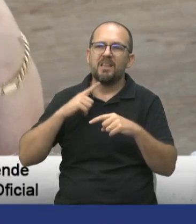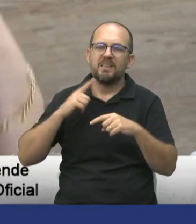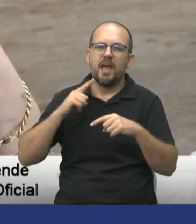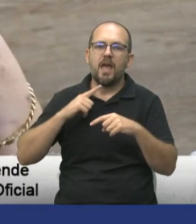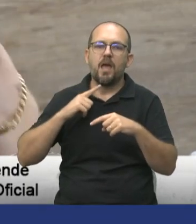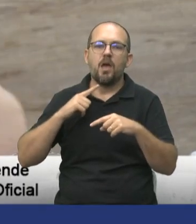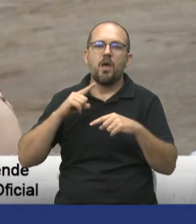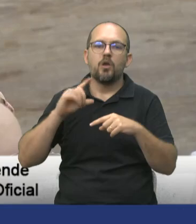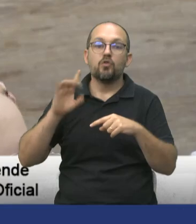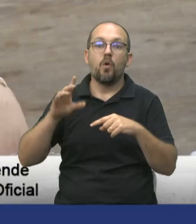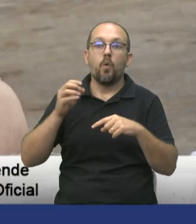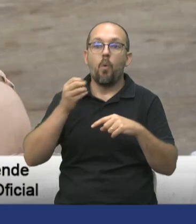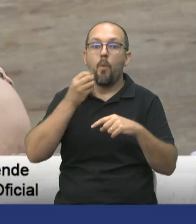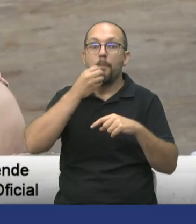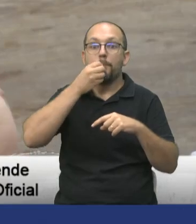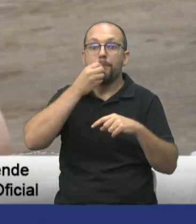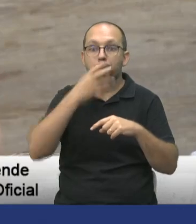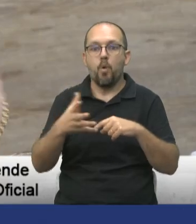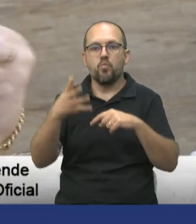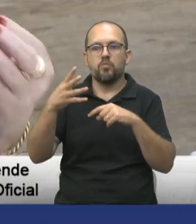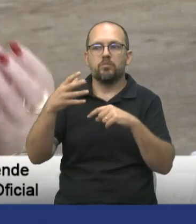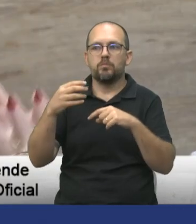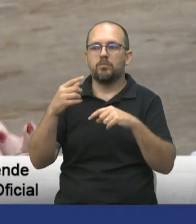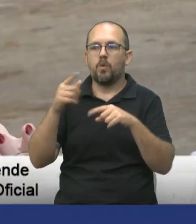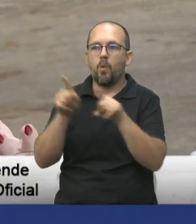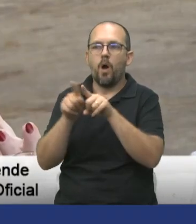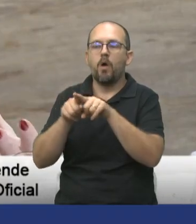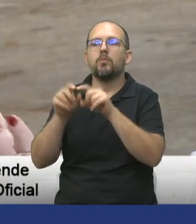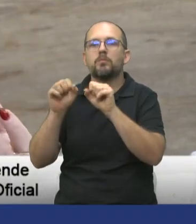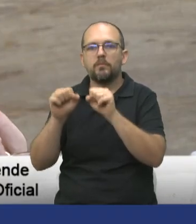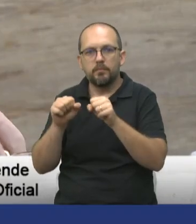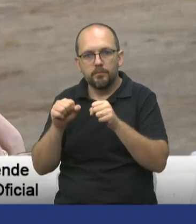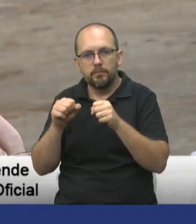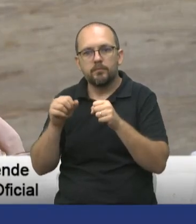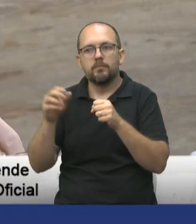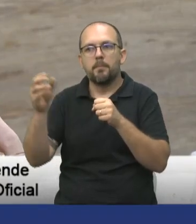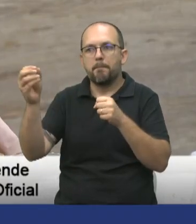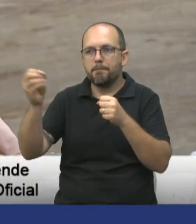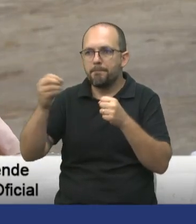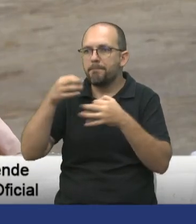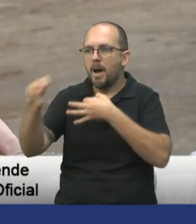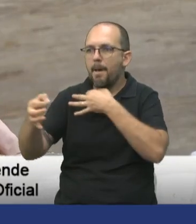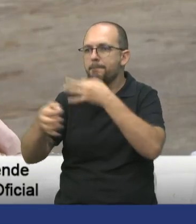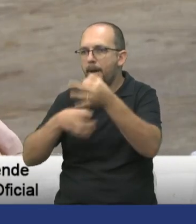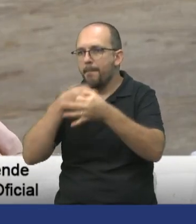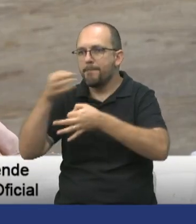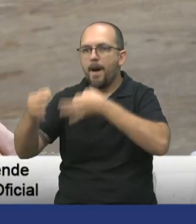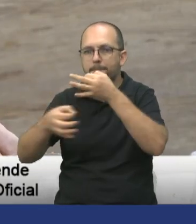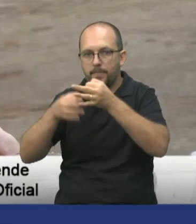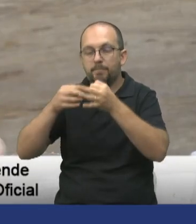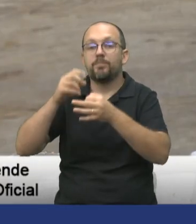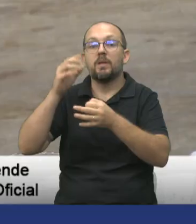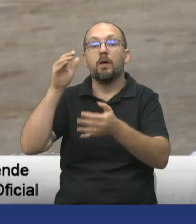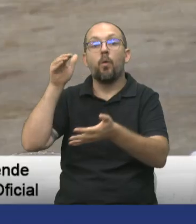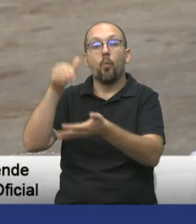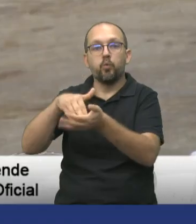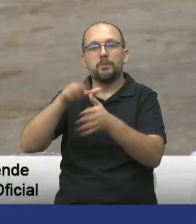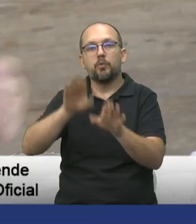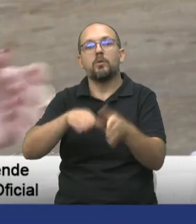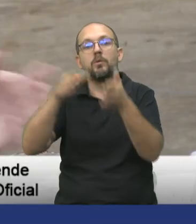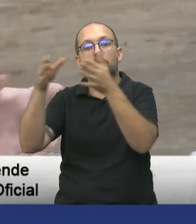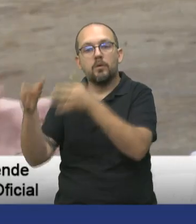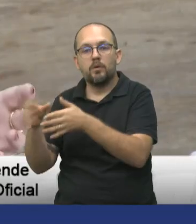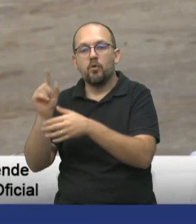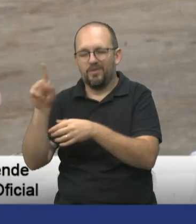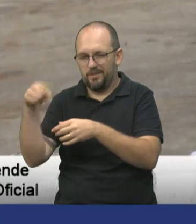bons frutos até para a gente poder defender o último passo, que eu vou dizer já qual é,